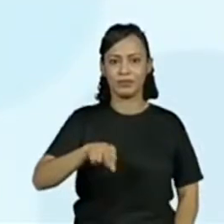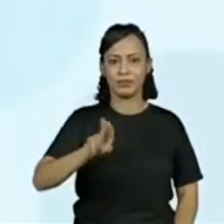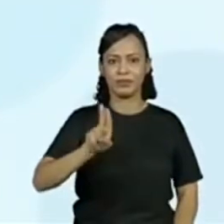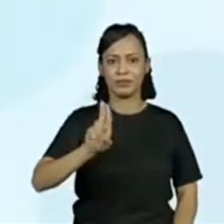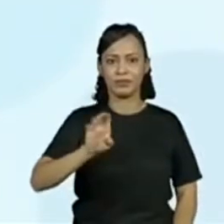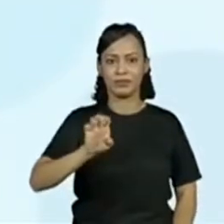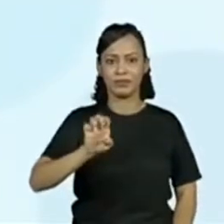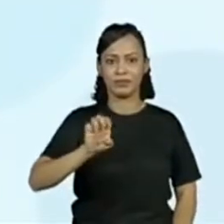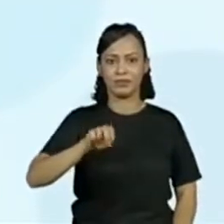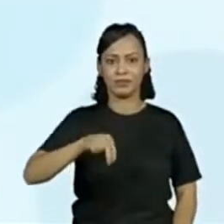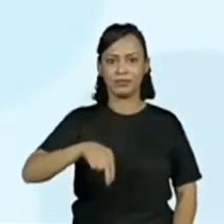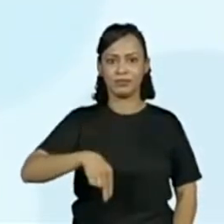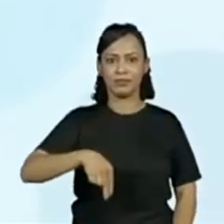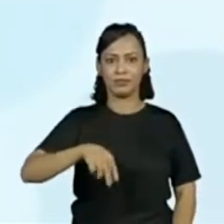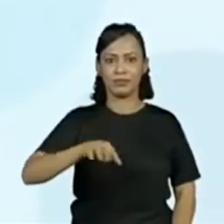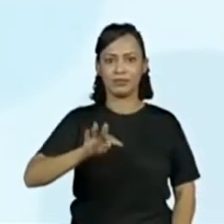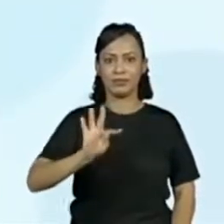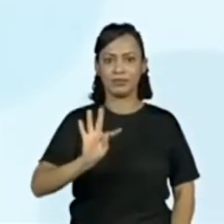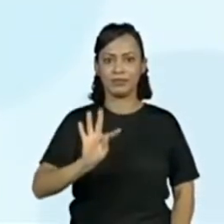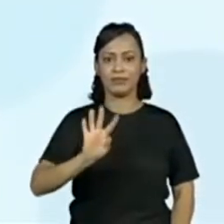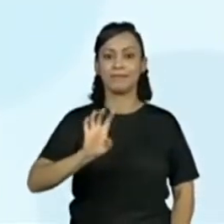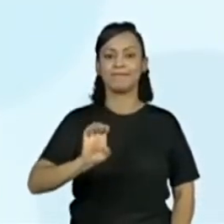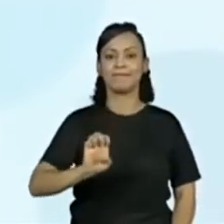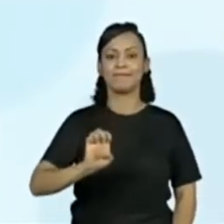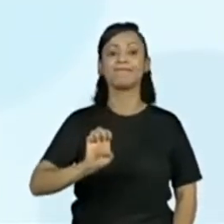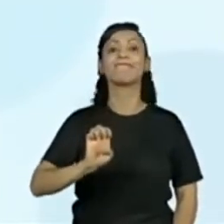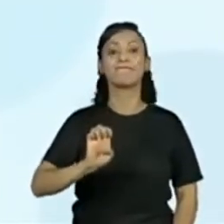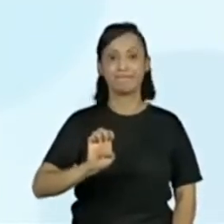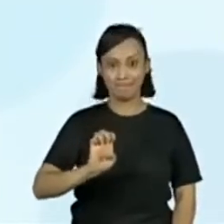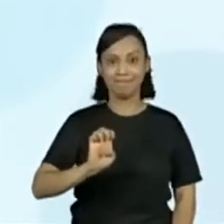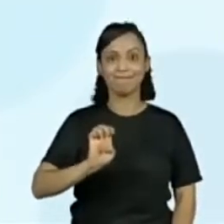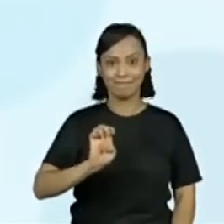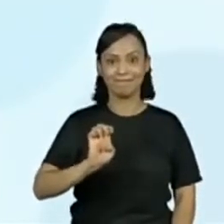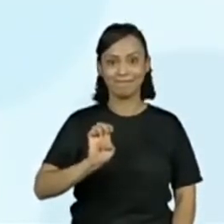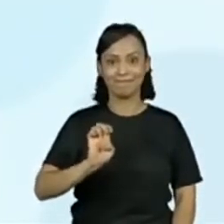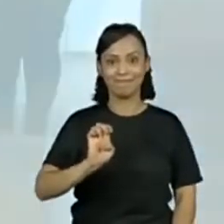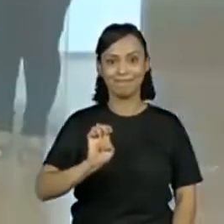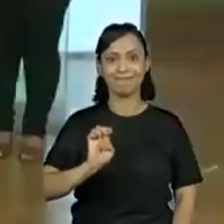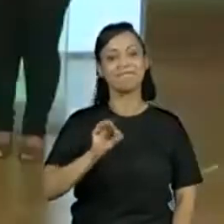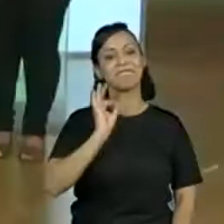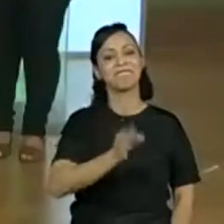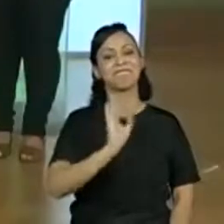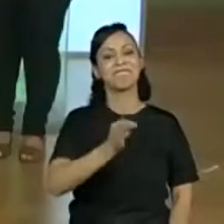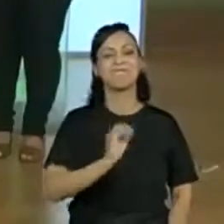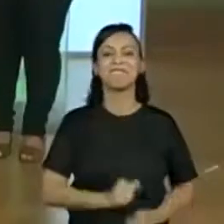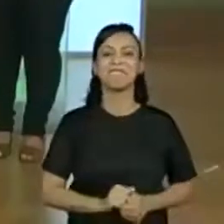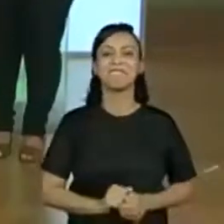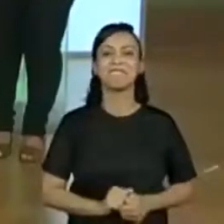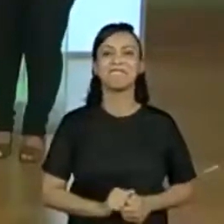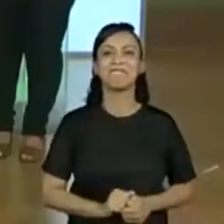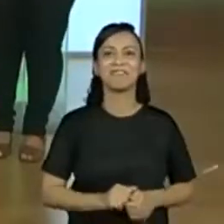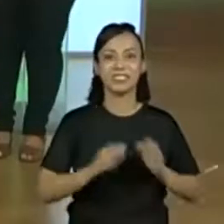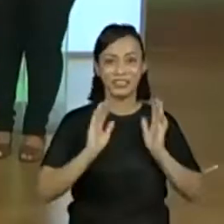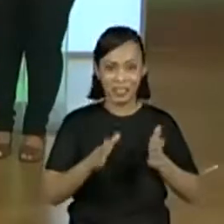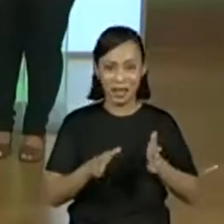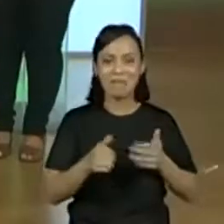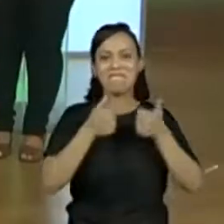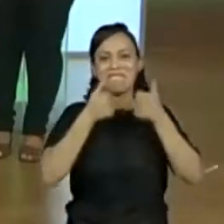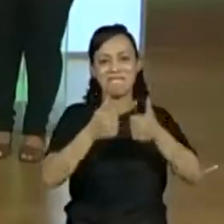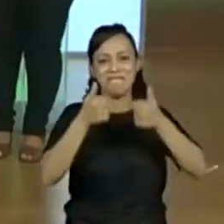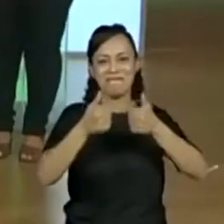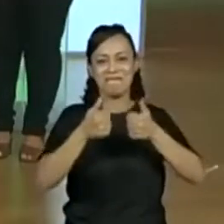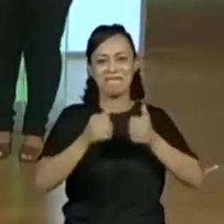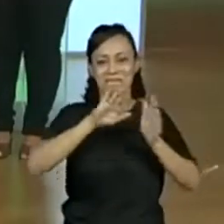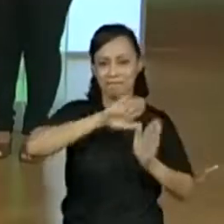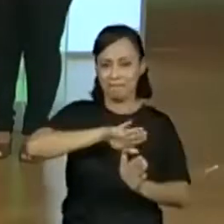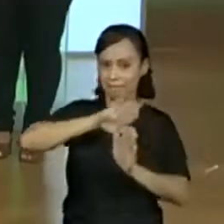a batata quente batata crente posso fechar mais uma mais uma do tempo mas lá